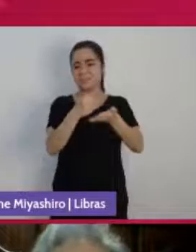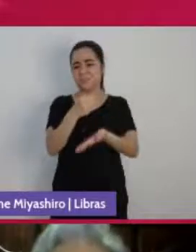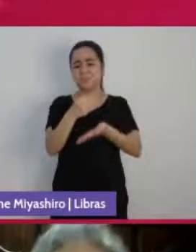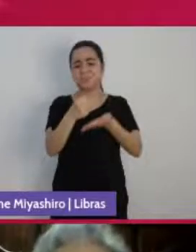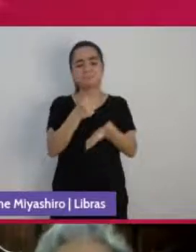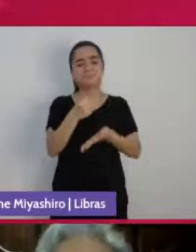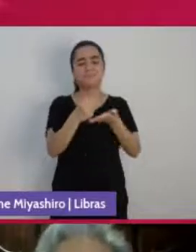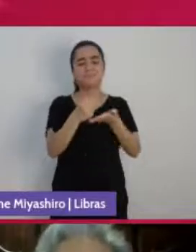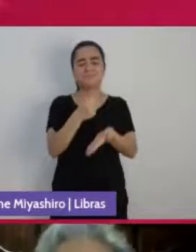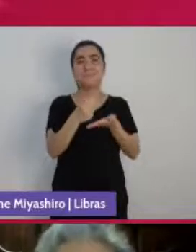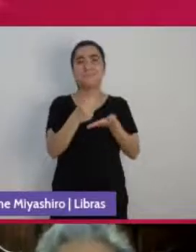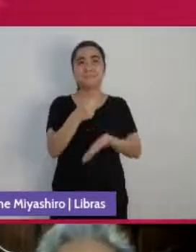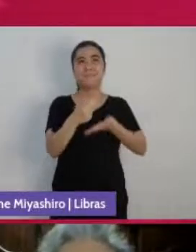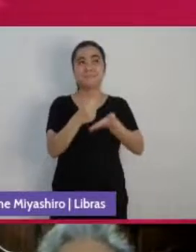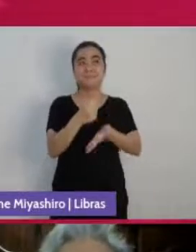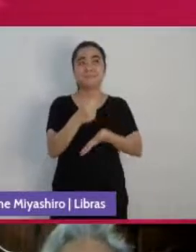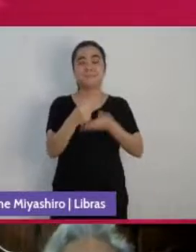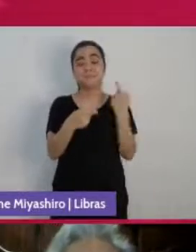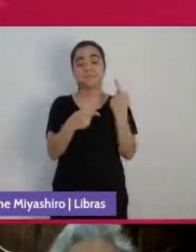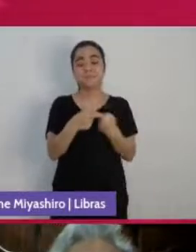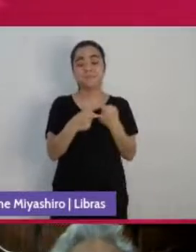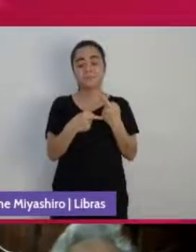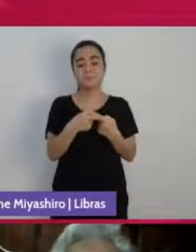básico, básico. Por quê?